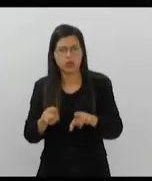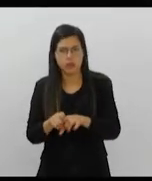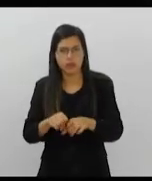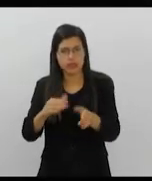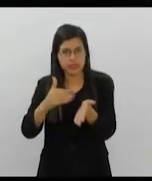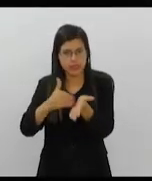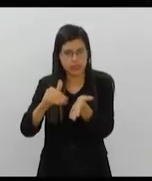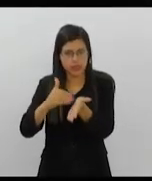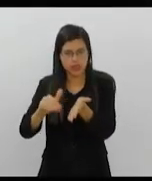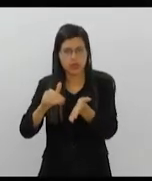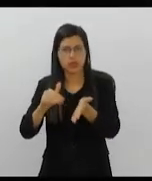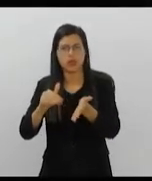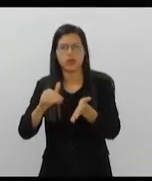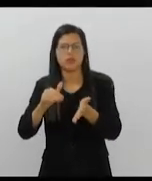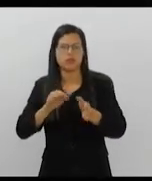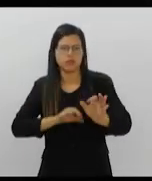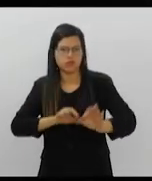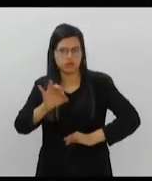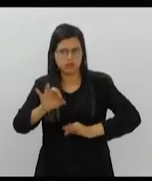Planejamento do Estado.